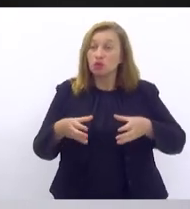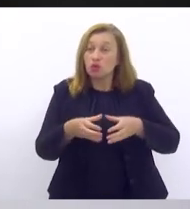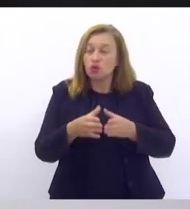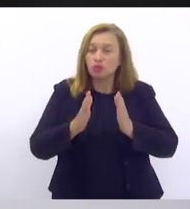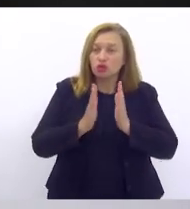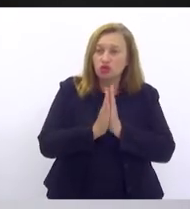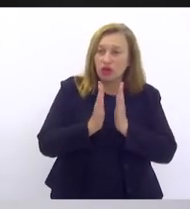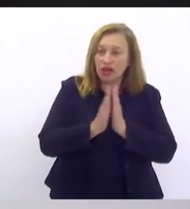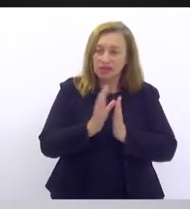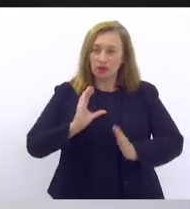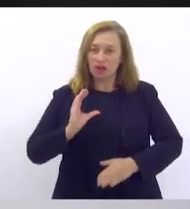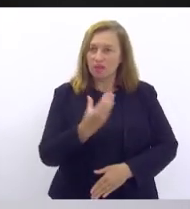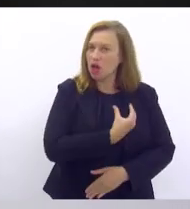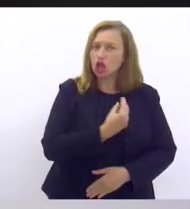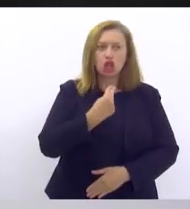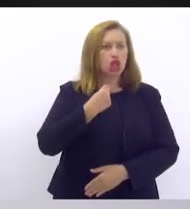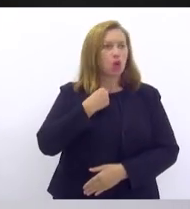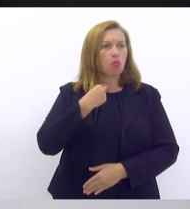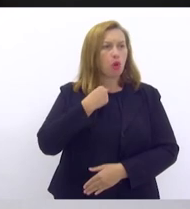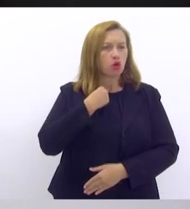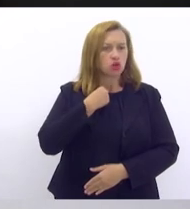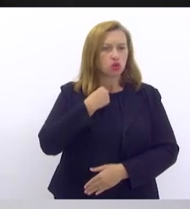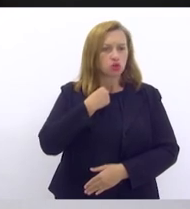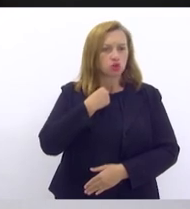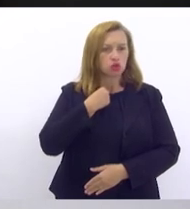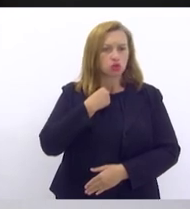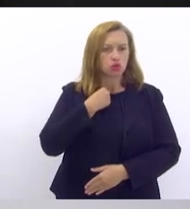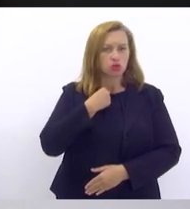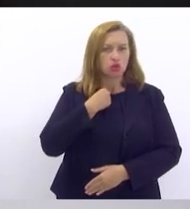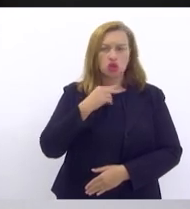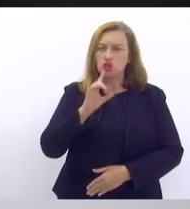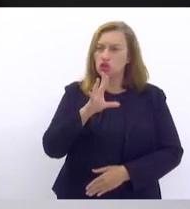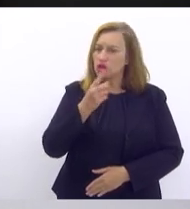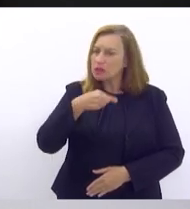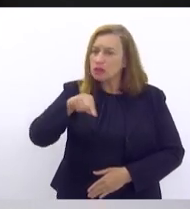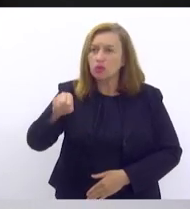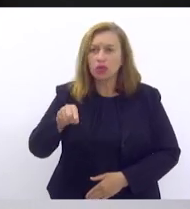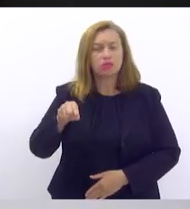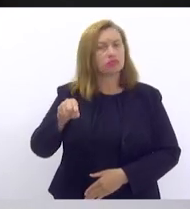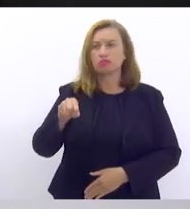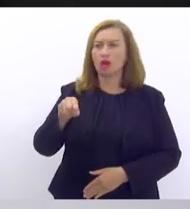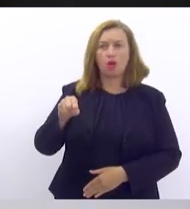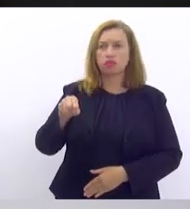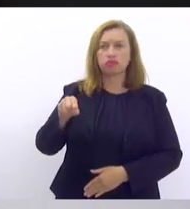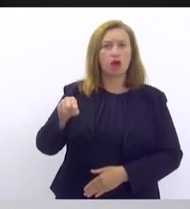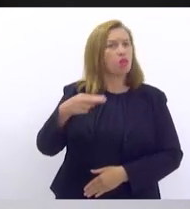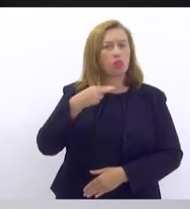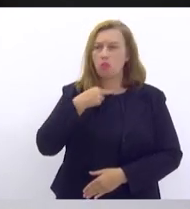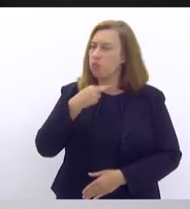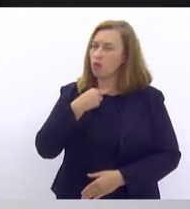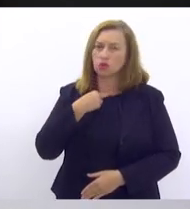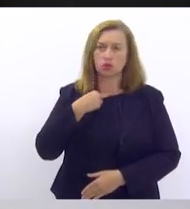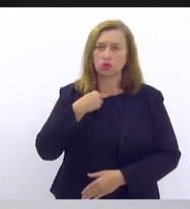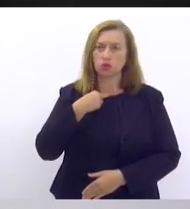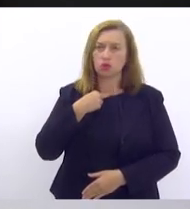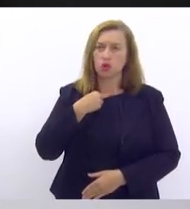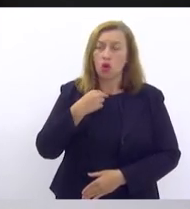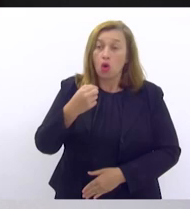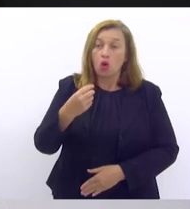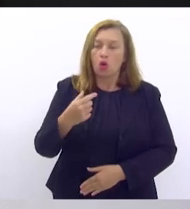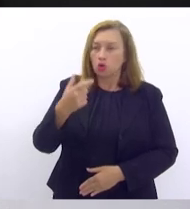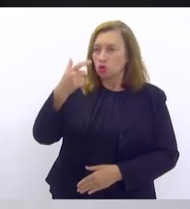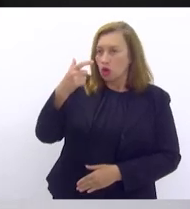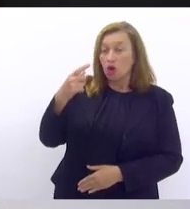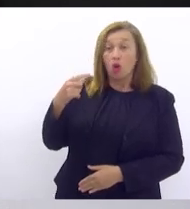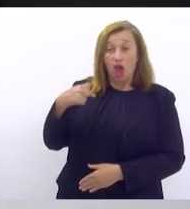não posso dar um passo sem que ele esteja junto comigo. Eu não posso dar um passo como parlamentar que